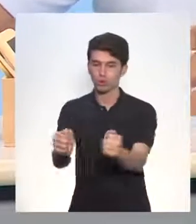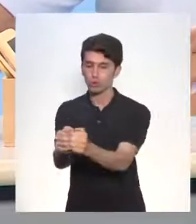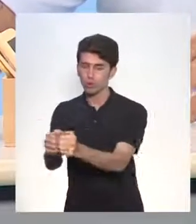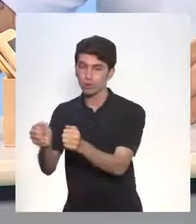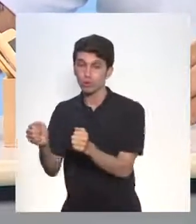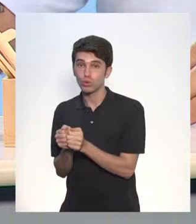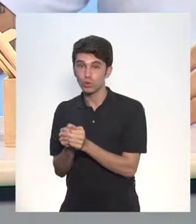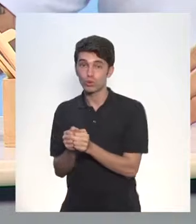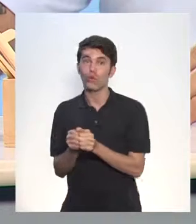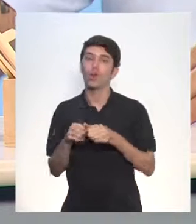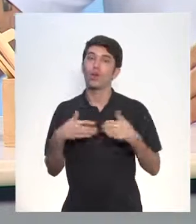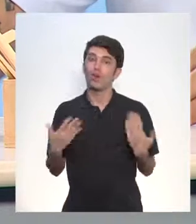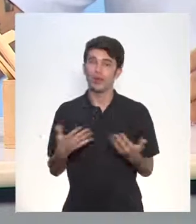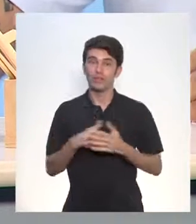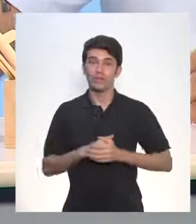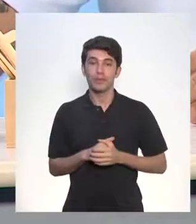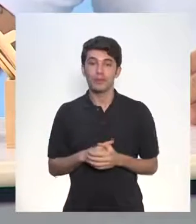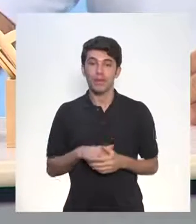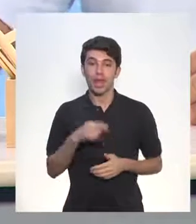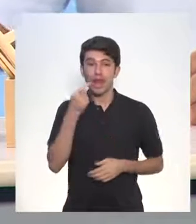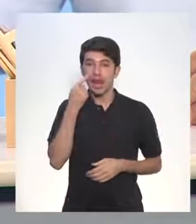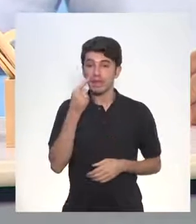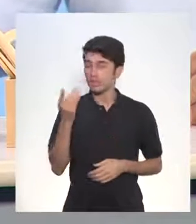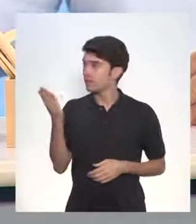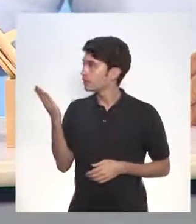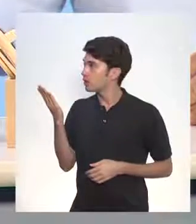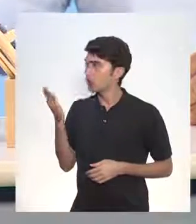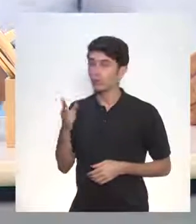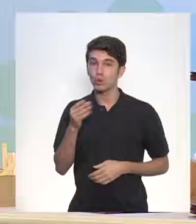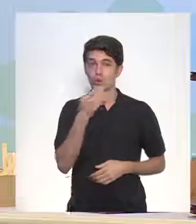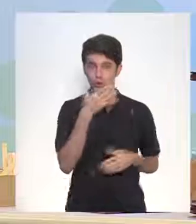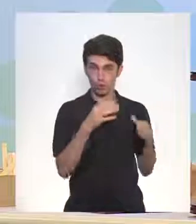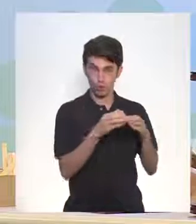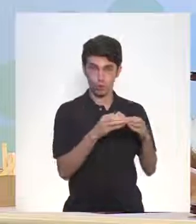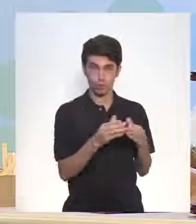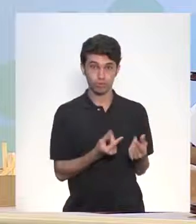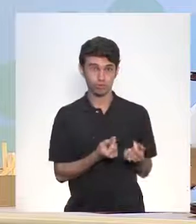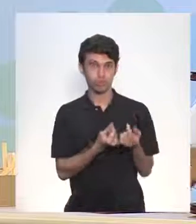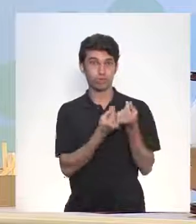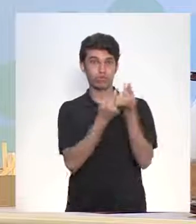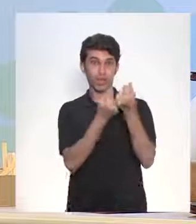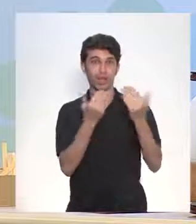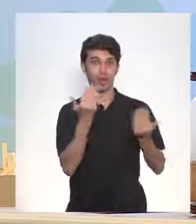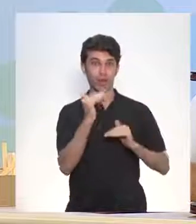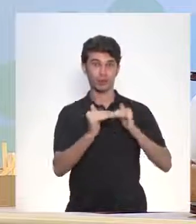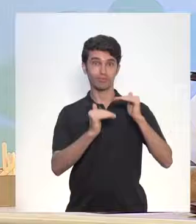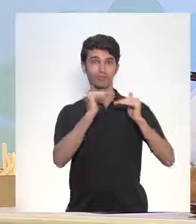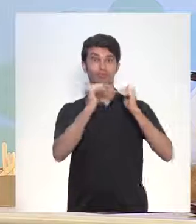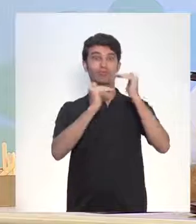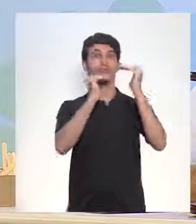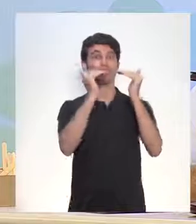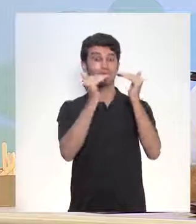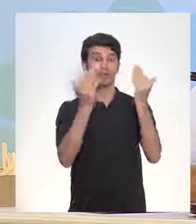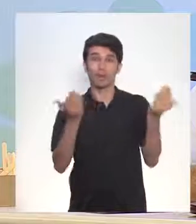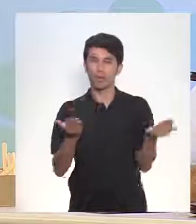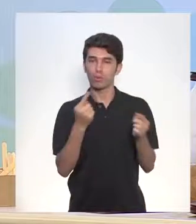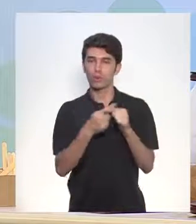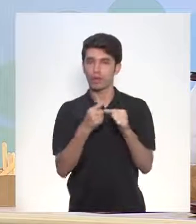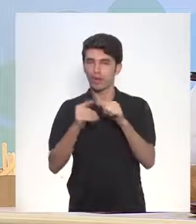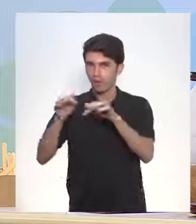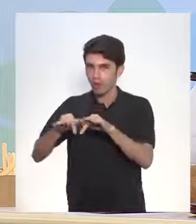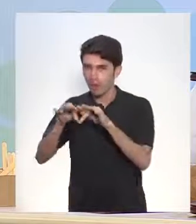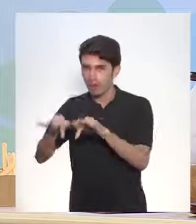aí, sabe esses carinhas aqui, ó, os burgueses, que estão agora em ascensão? Porque no